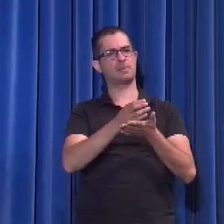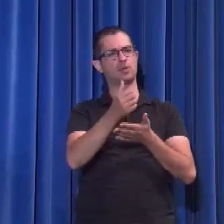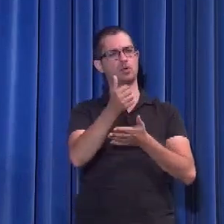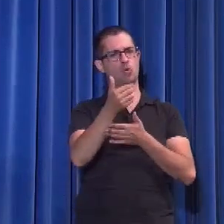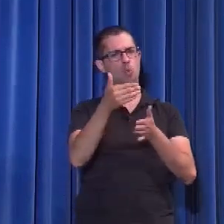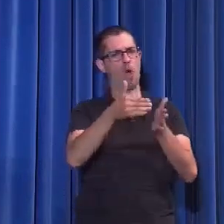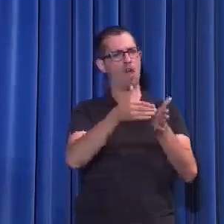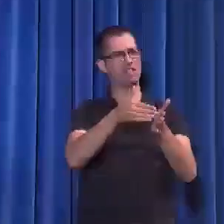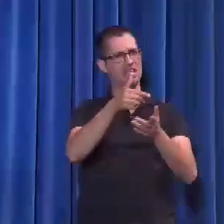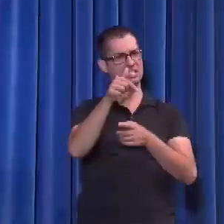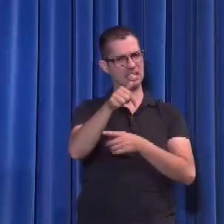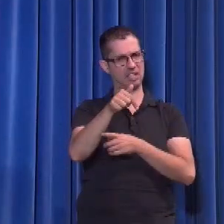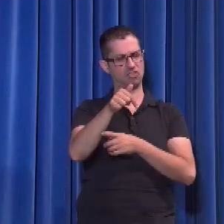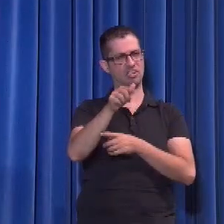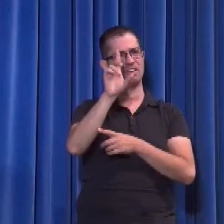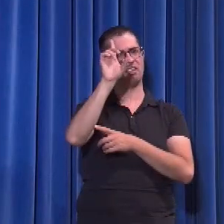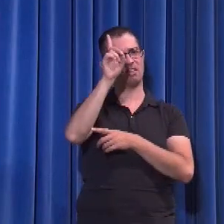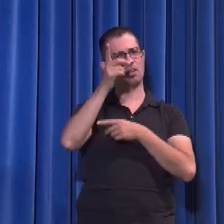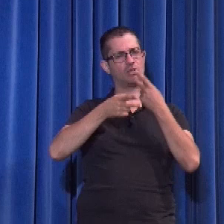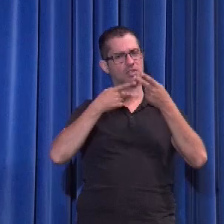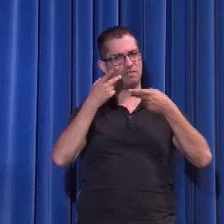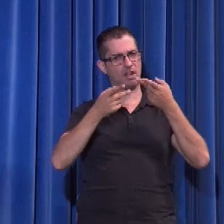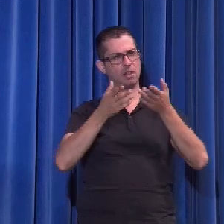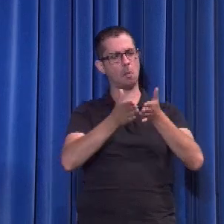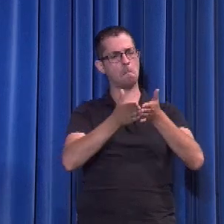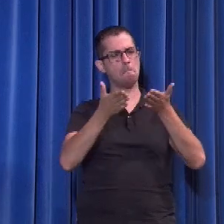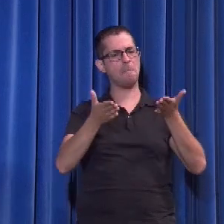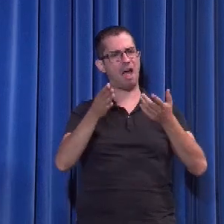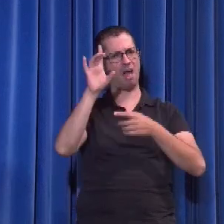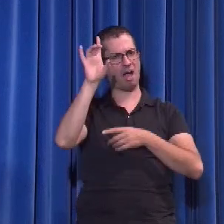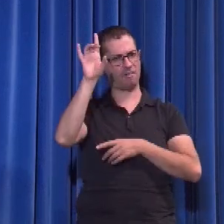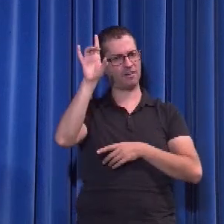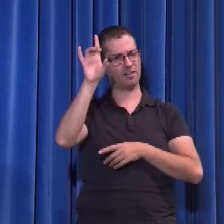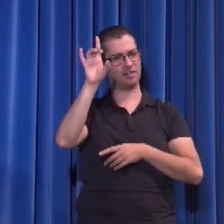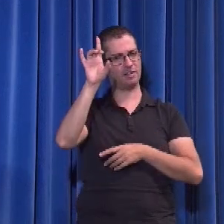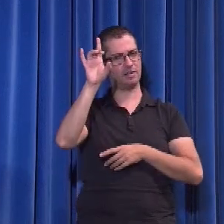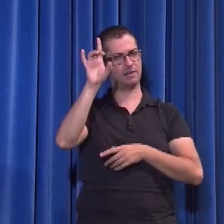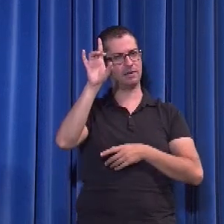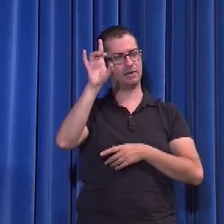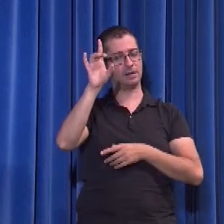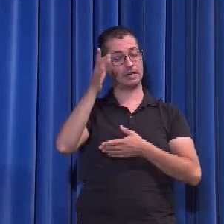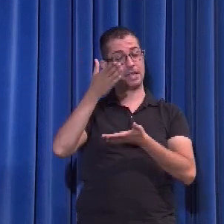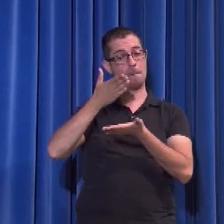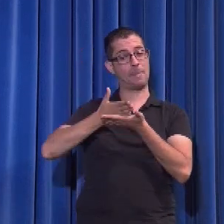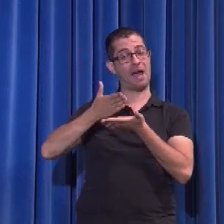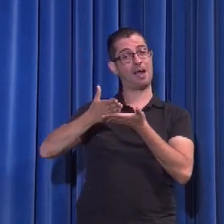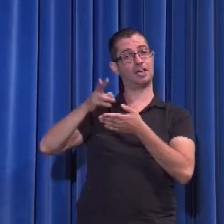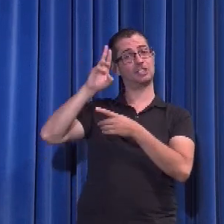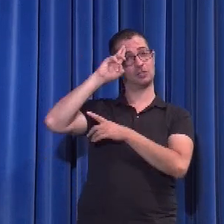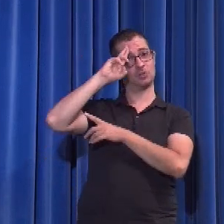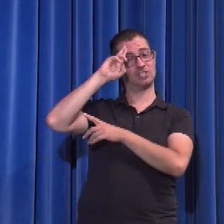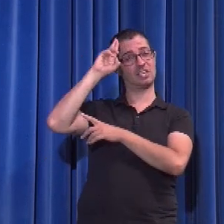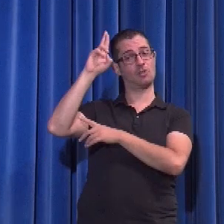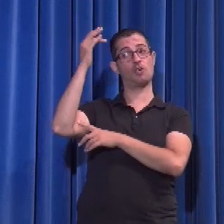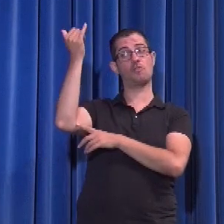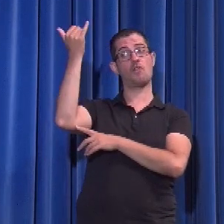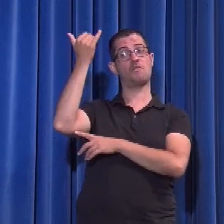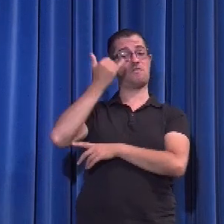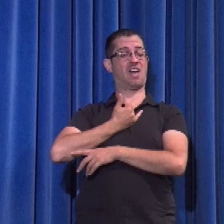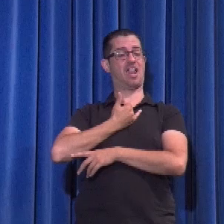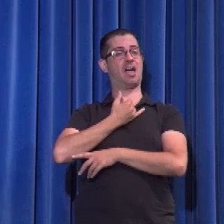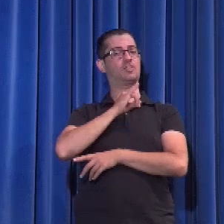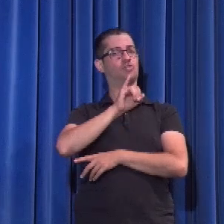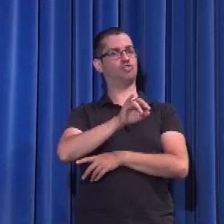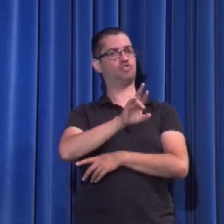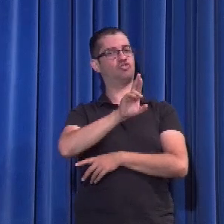assim: palavra, o profeta Jeremias diz, palavra que da parte do Senhor foi dita a Jeremias: põe-te à